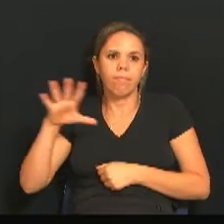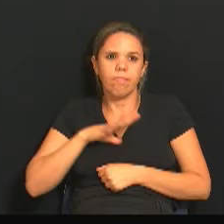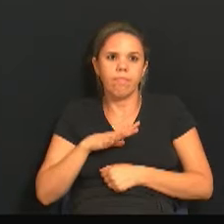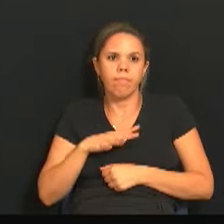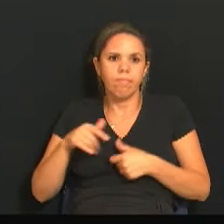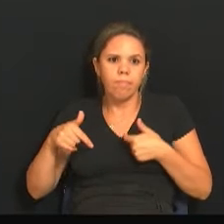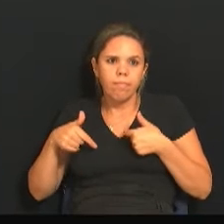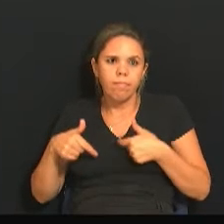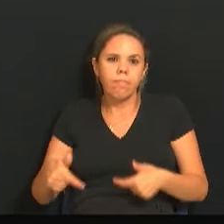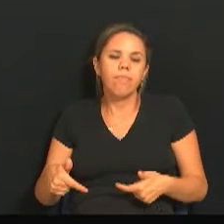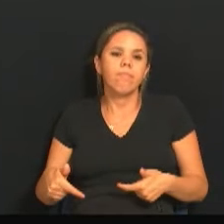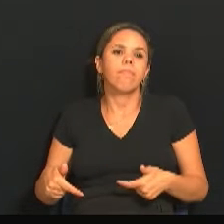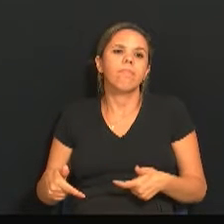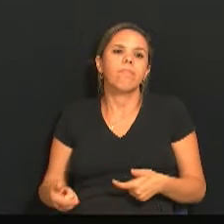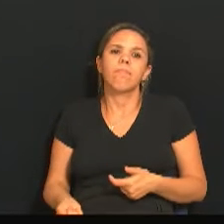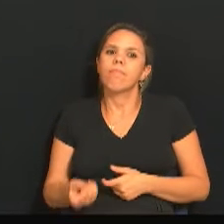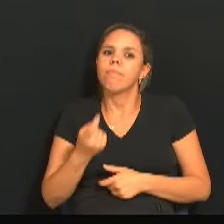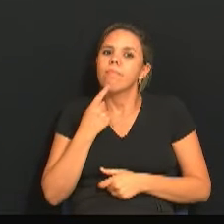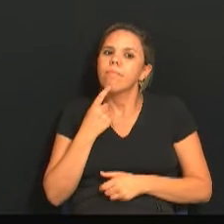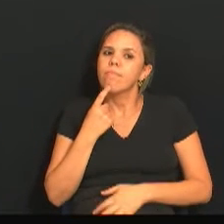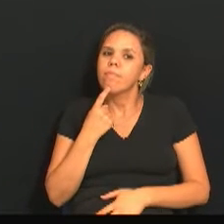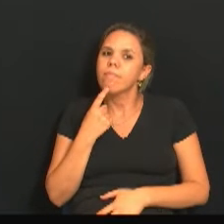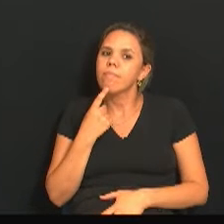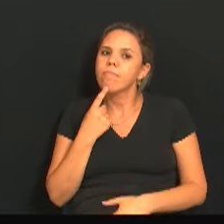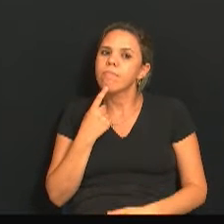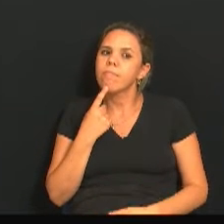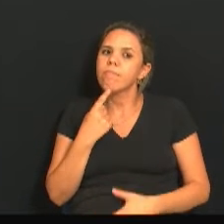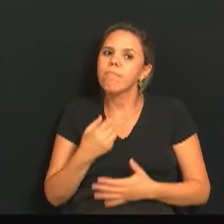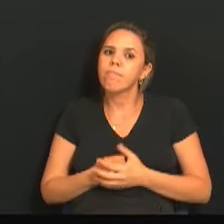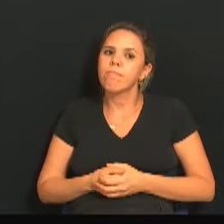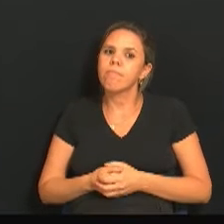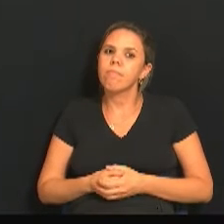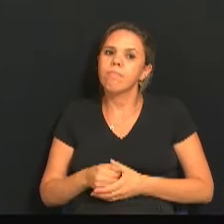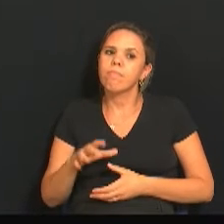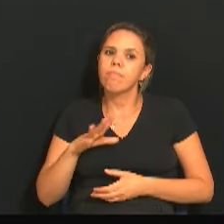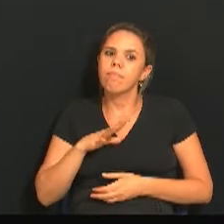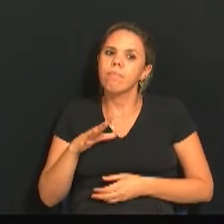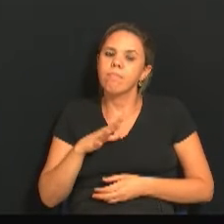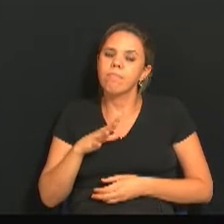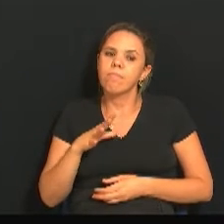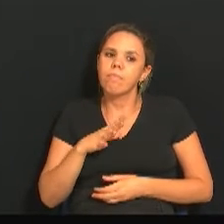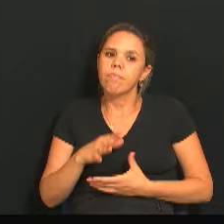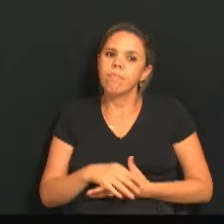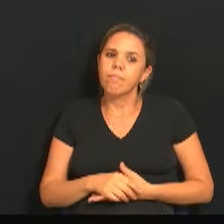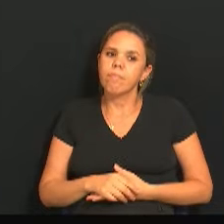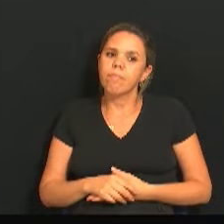pujante como a de Campinas, né? Uma cidade de